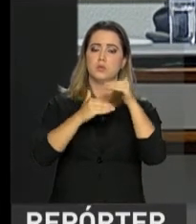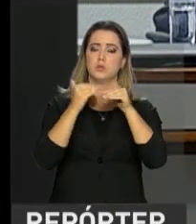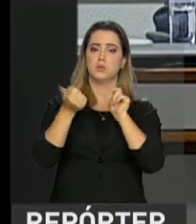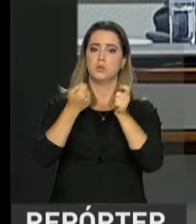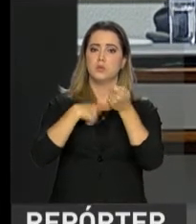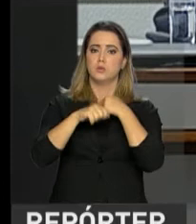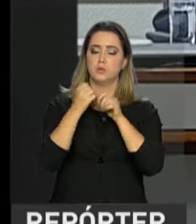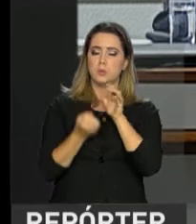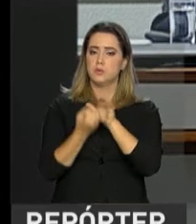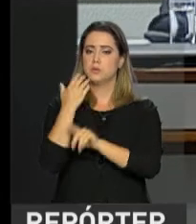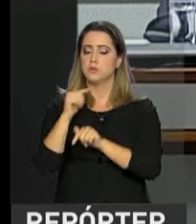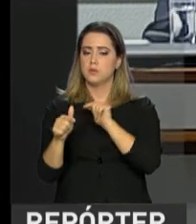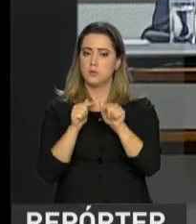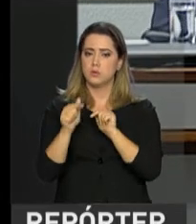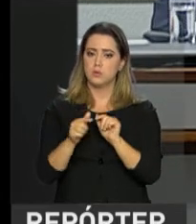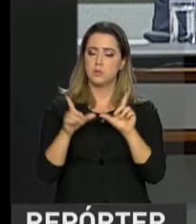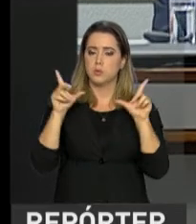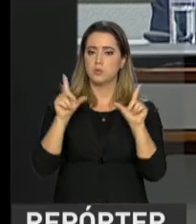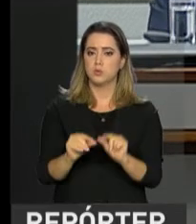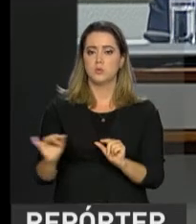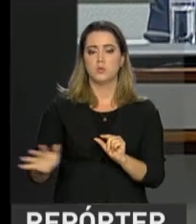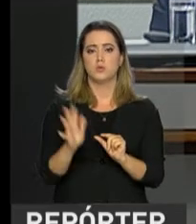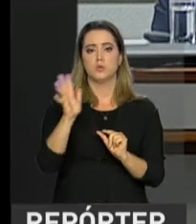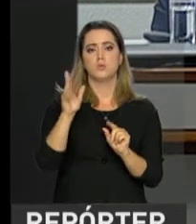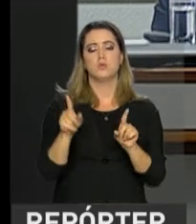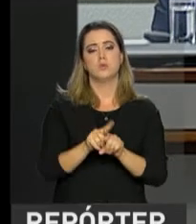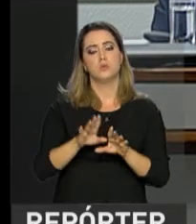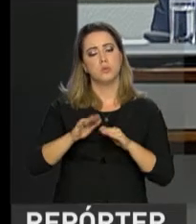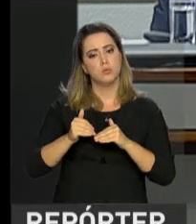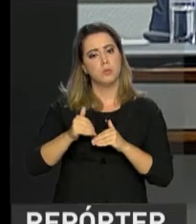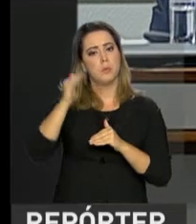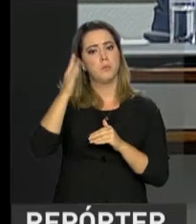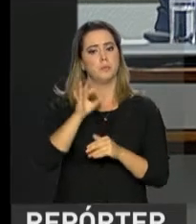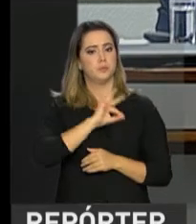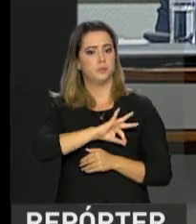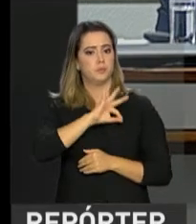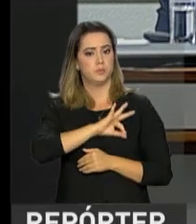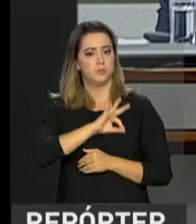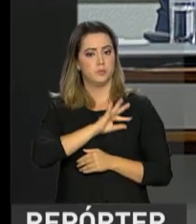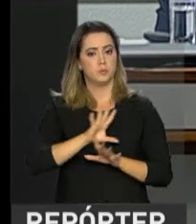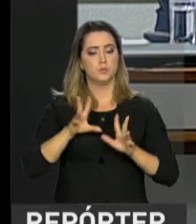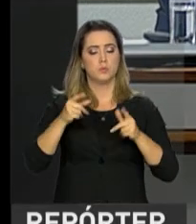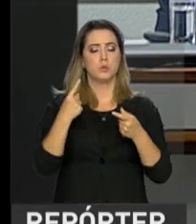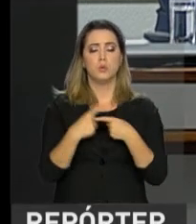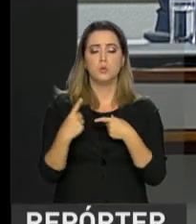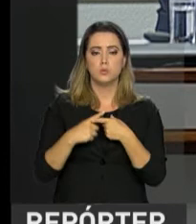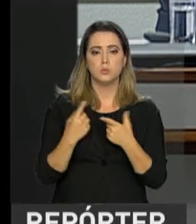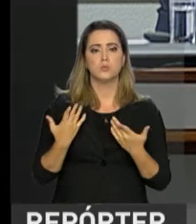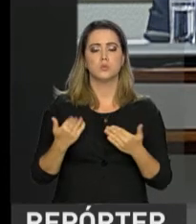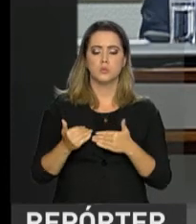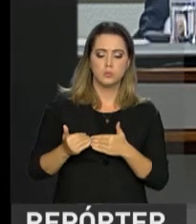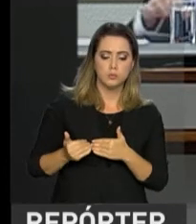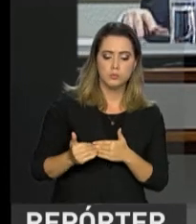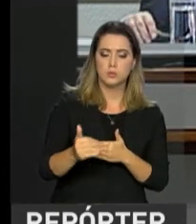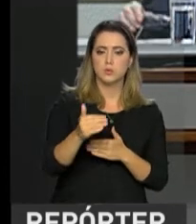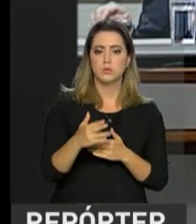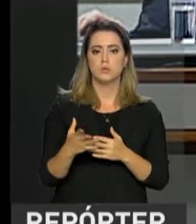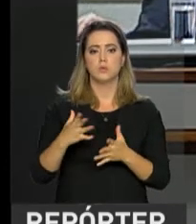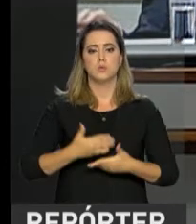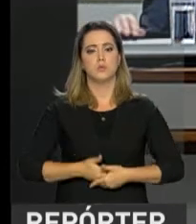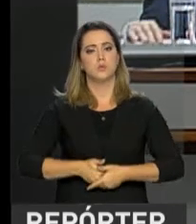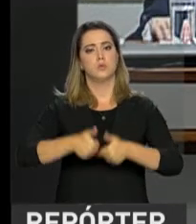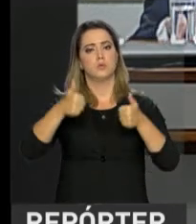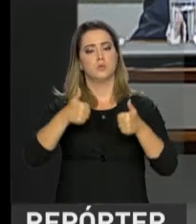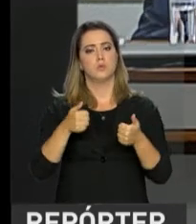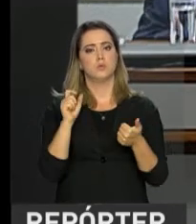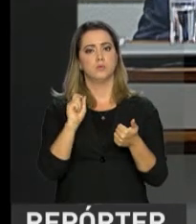de emprego queda da inflação e conseqüente aumento da renda é tudo isso portanto leva a uma melhor